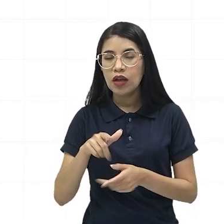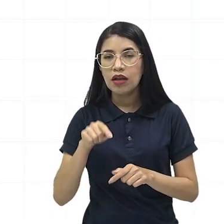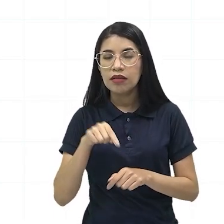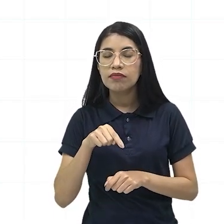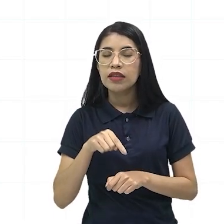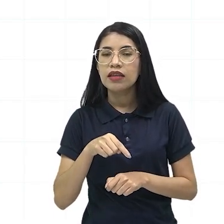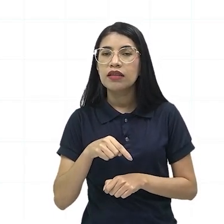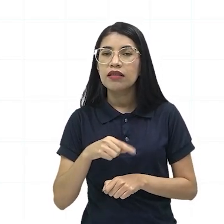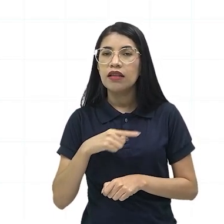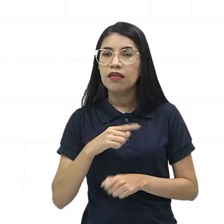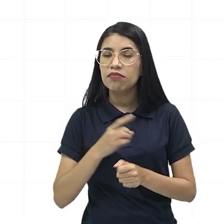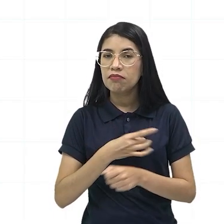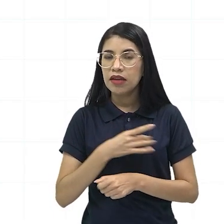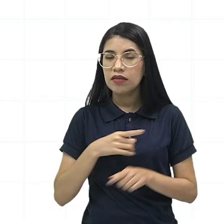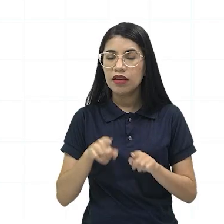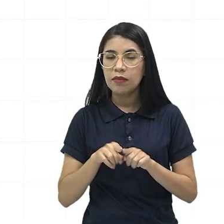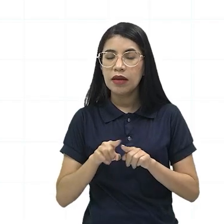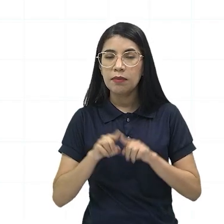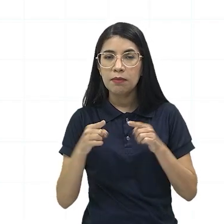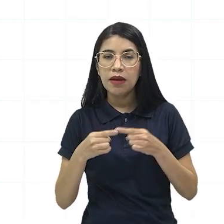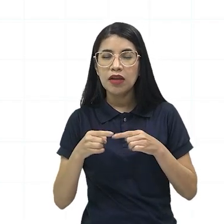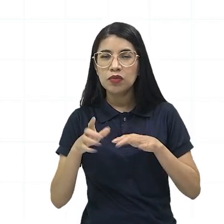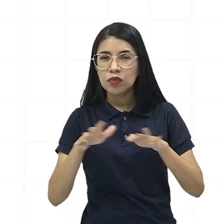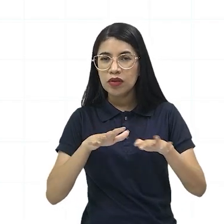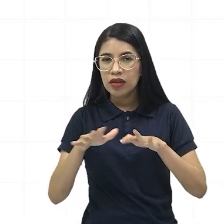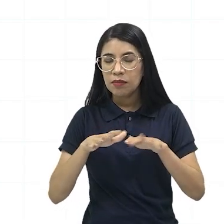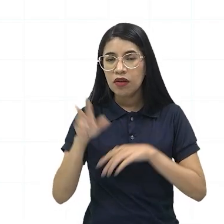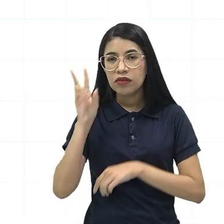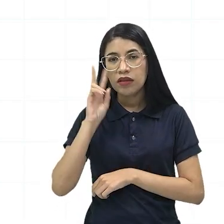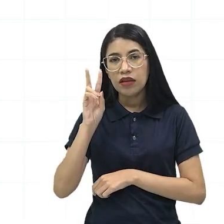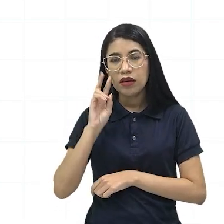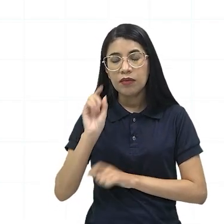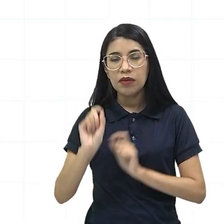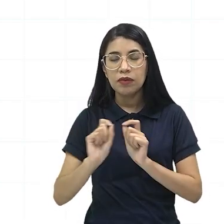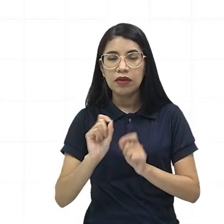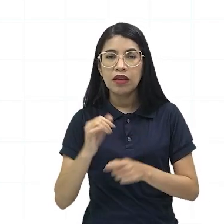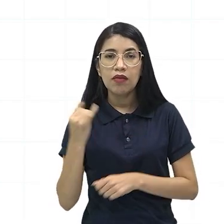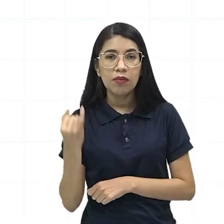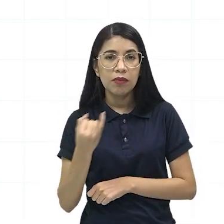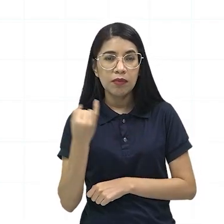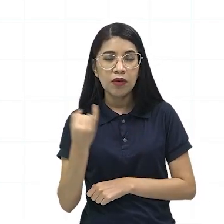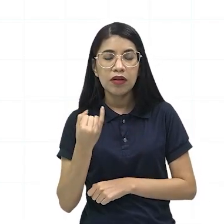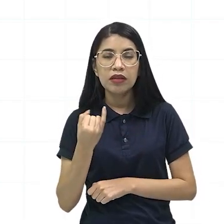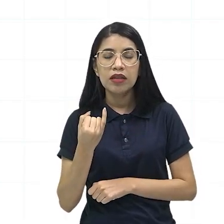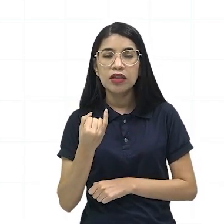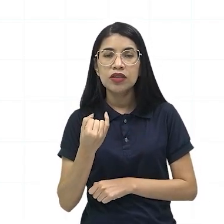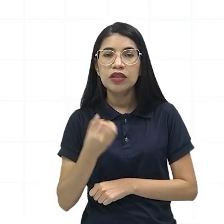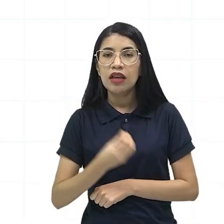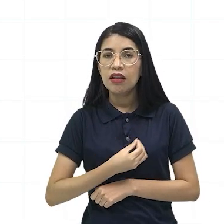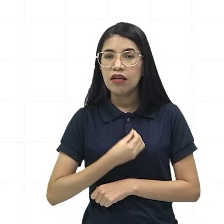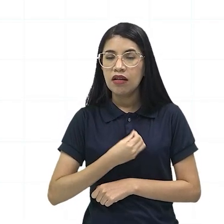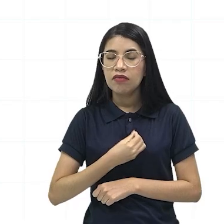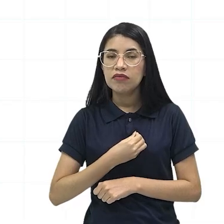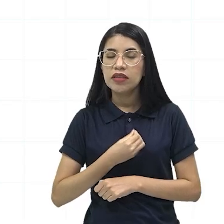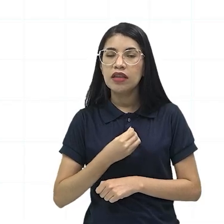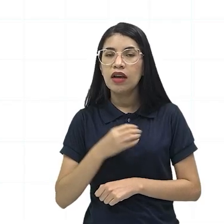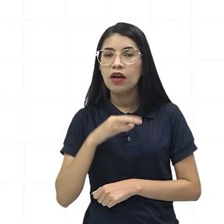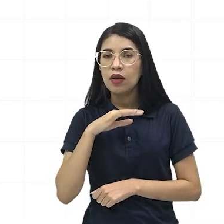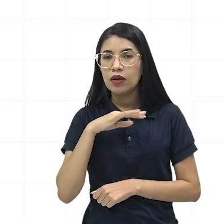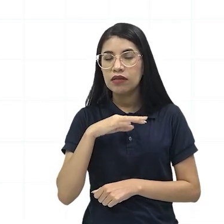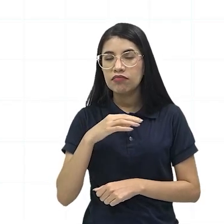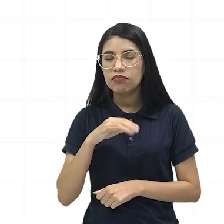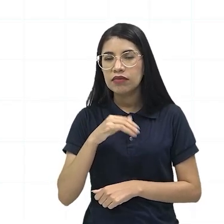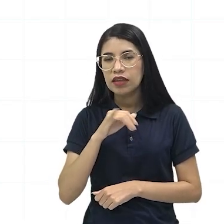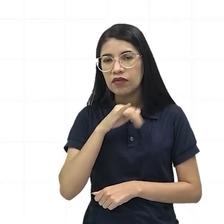o terremoto consegue lembrar-lhe de maneira fundamental sua condição precária e vã e o faz